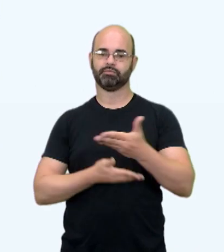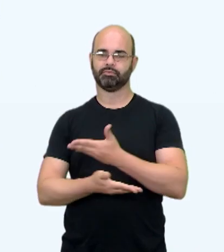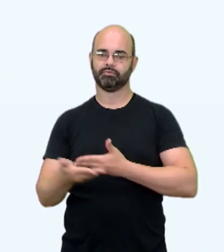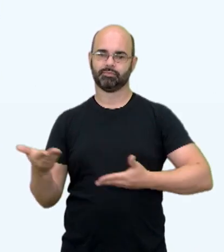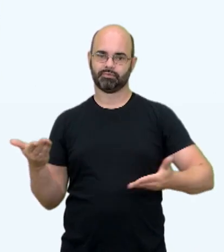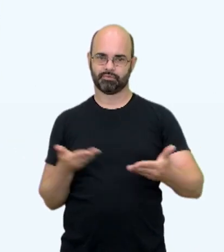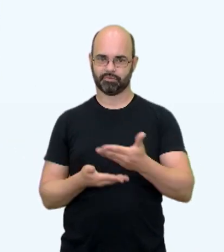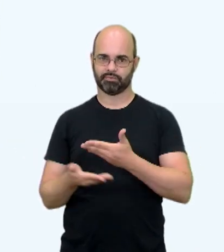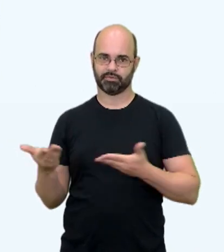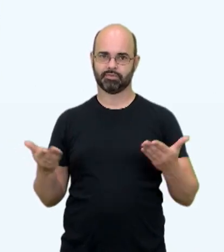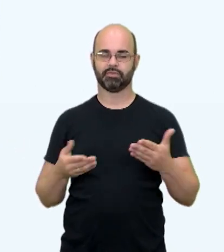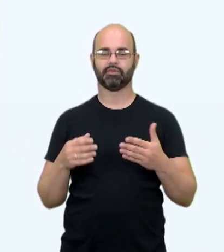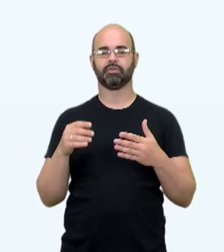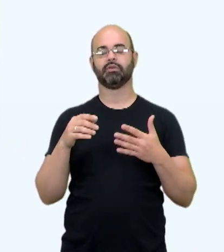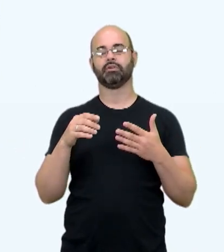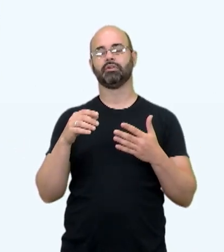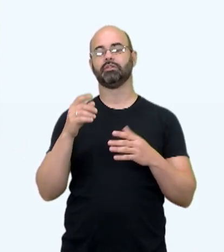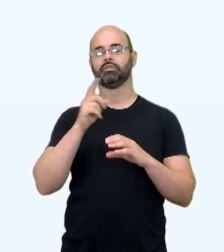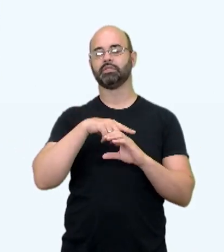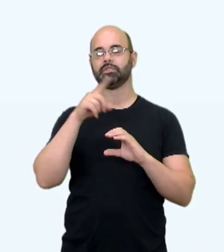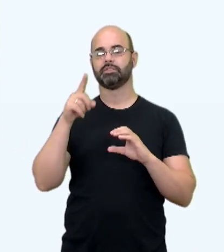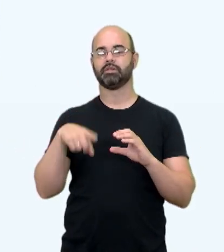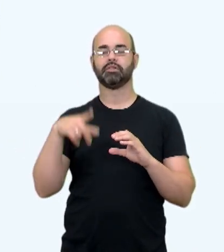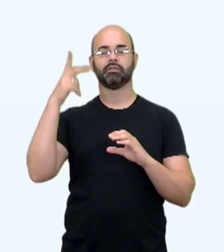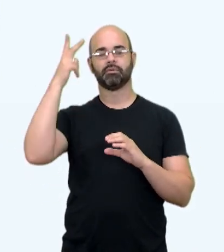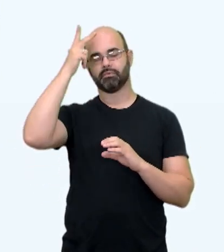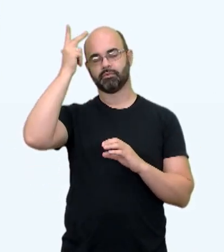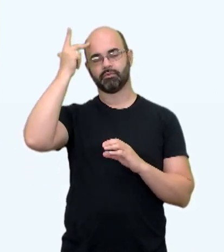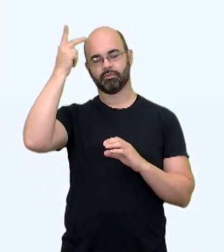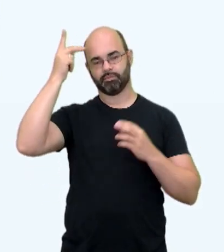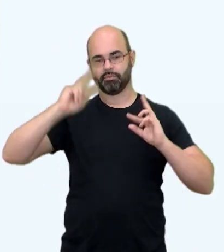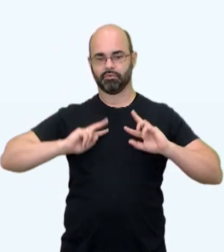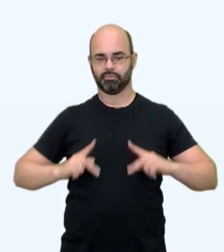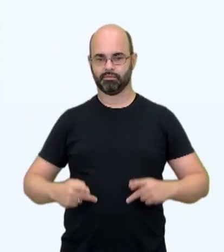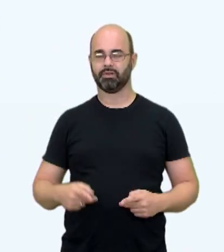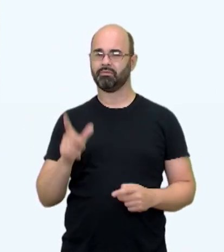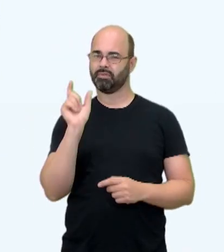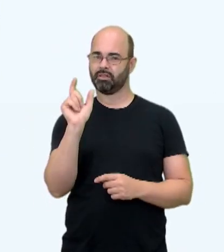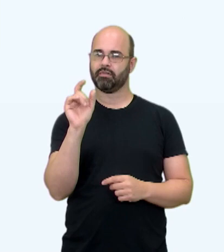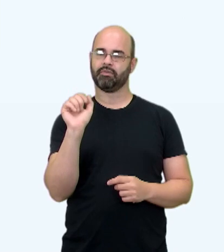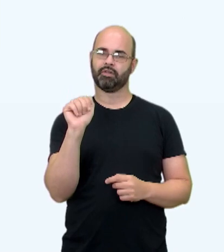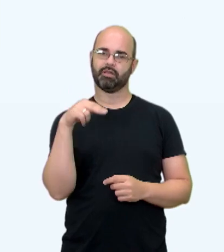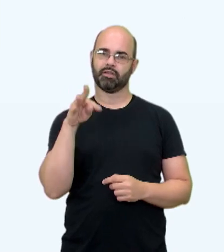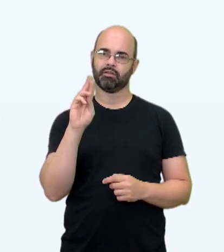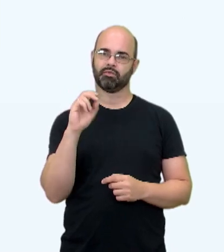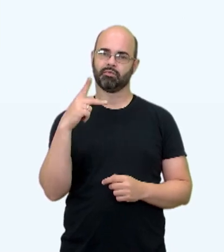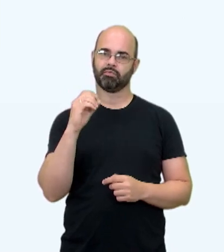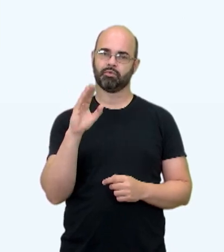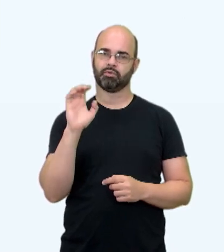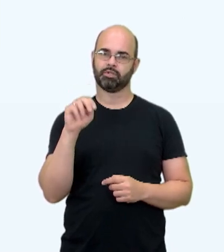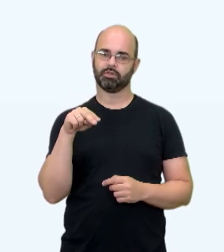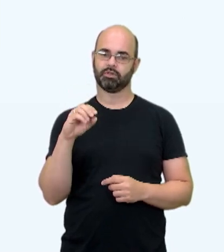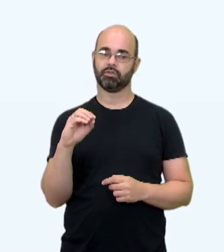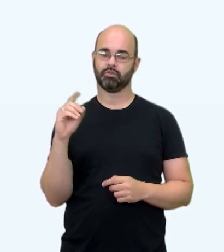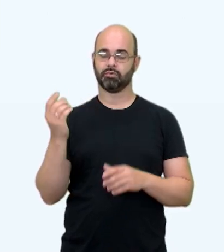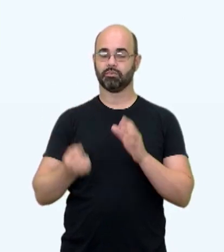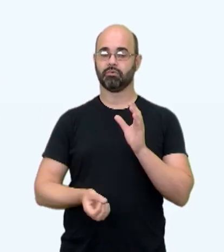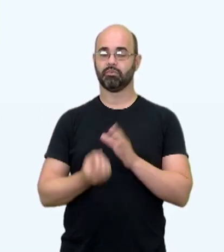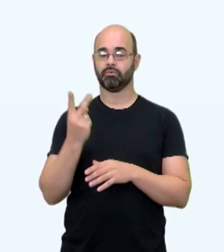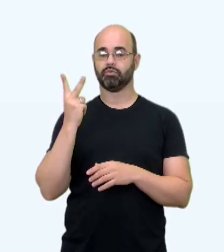e humanas. O conceito de antropoceno foi proposto no início desse milênio, em 2000, pelo